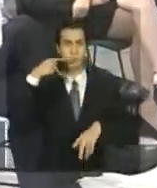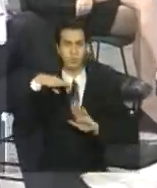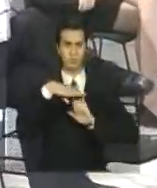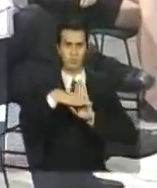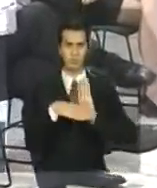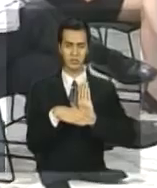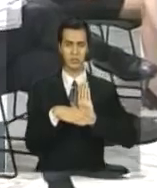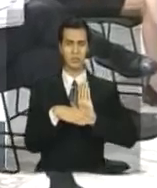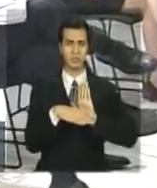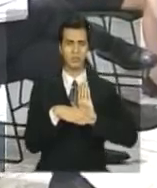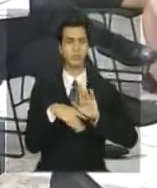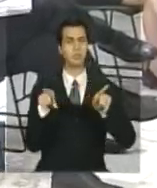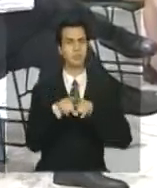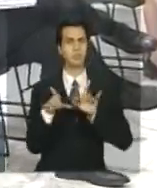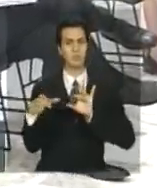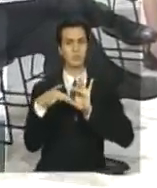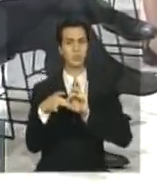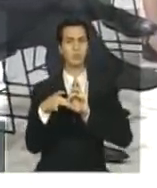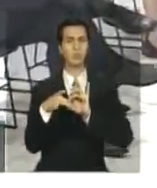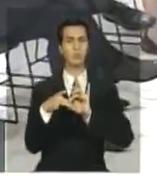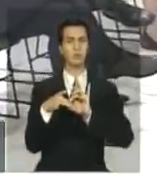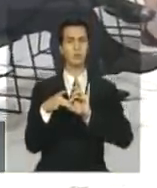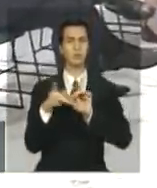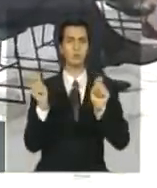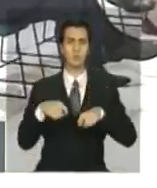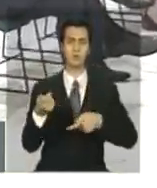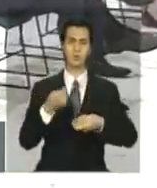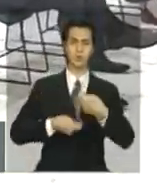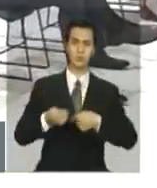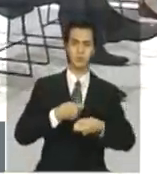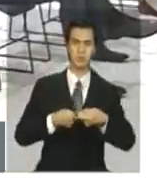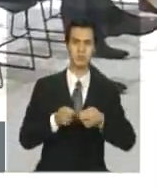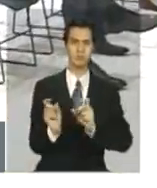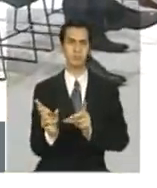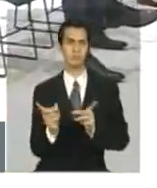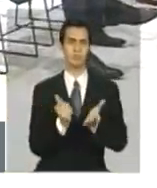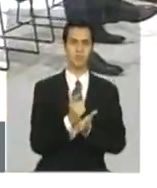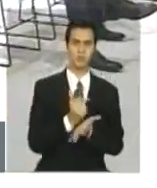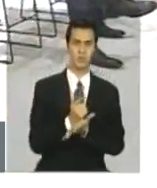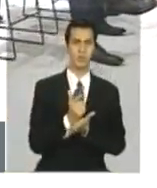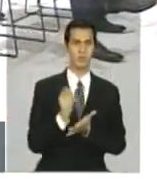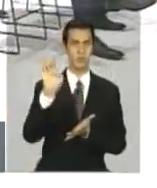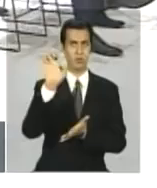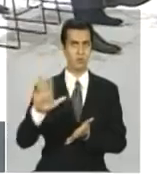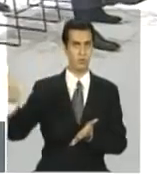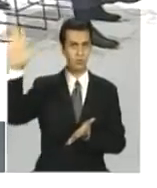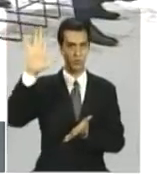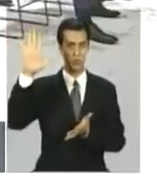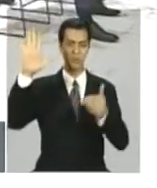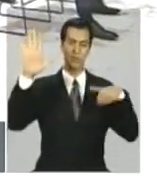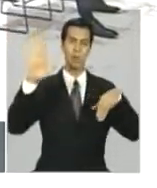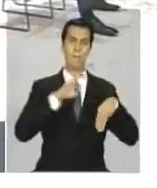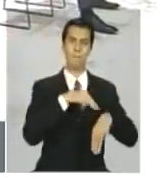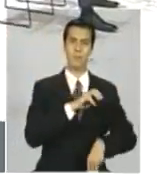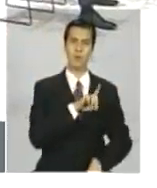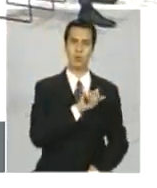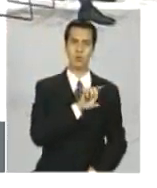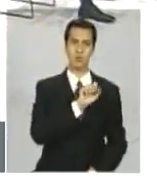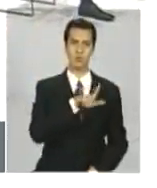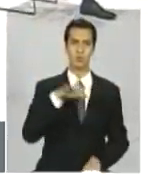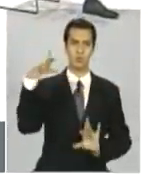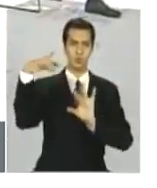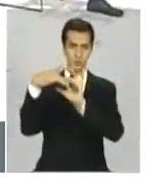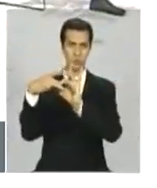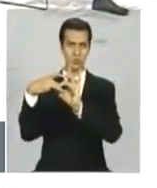de cooperação em acordos comerciais entre a União Europeia e o Brasil, bem como o Mercosul, uma vez